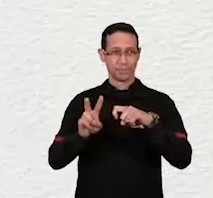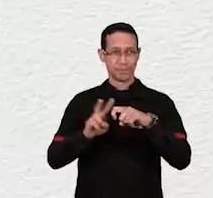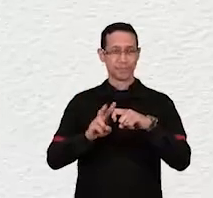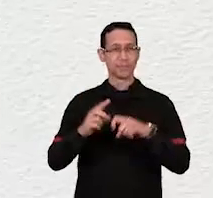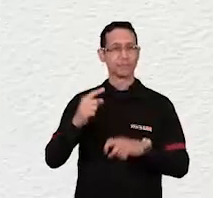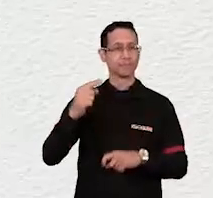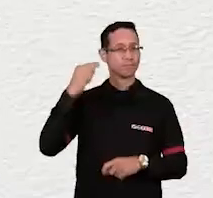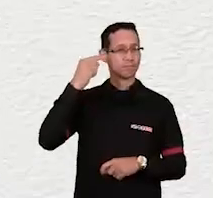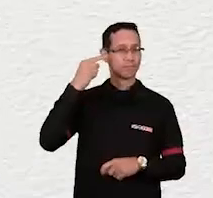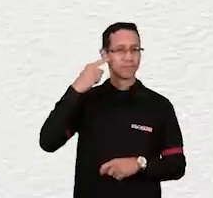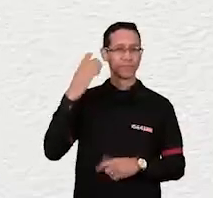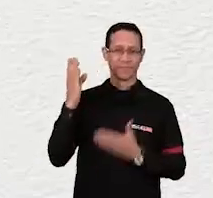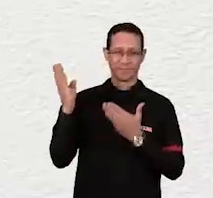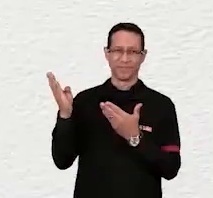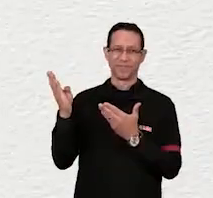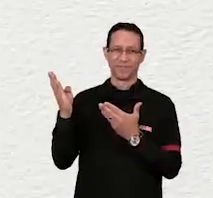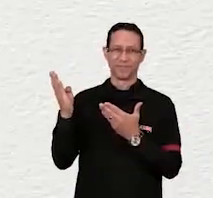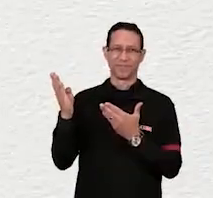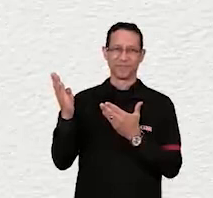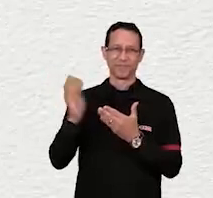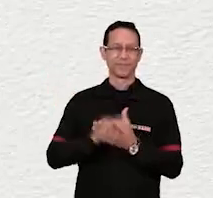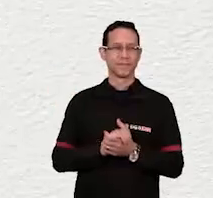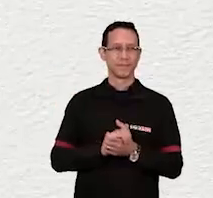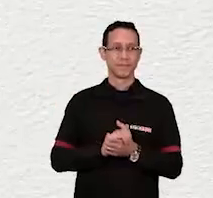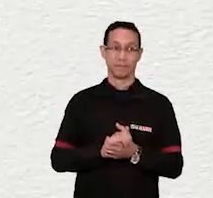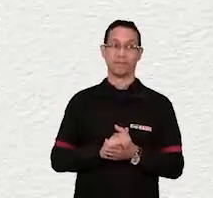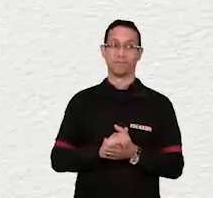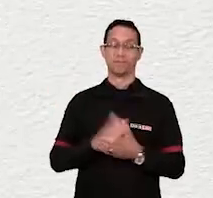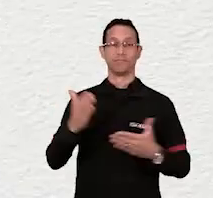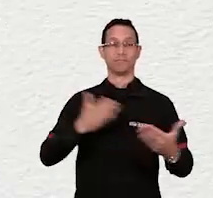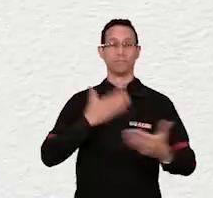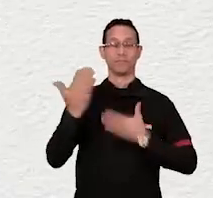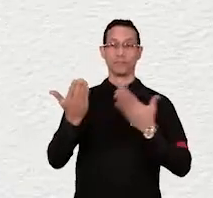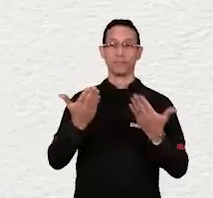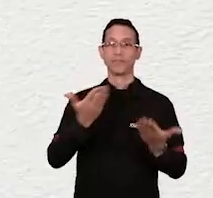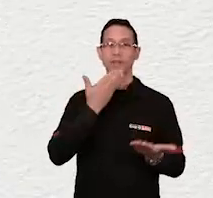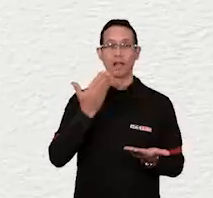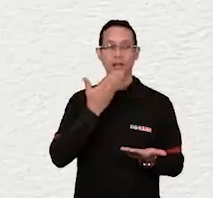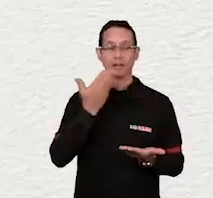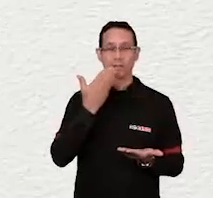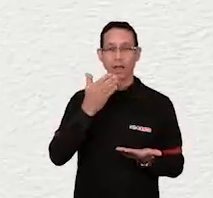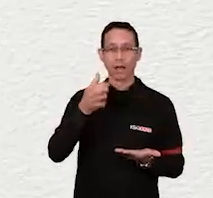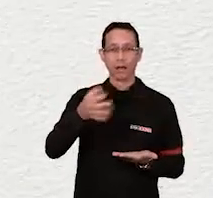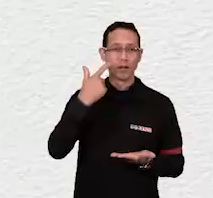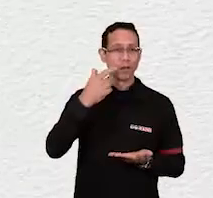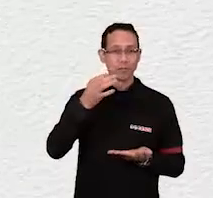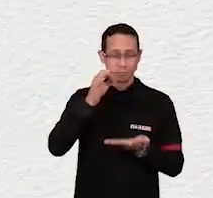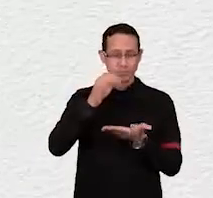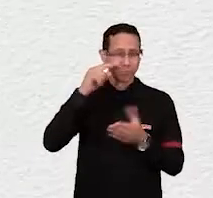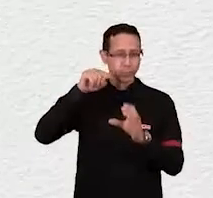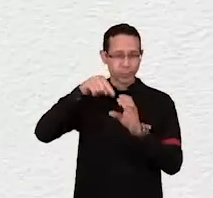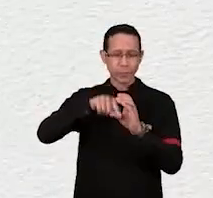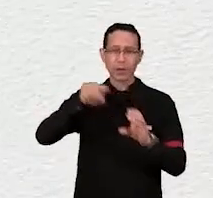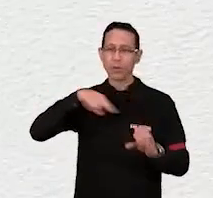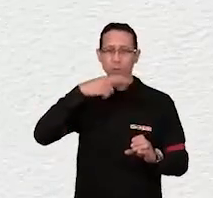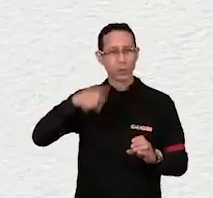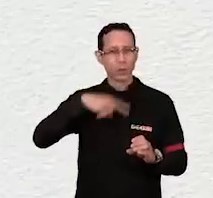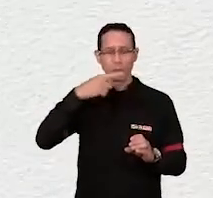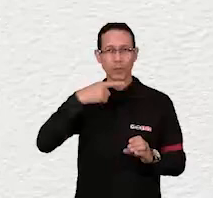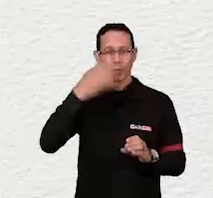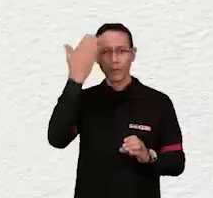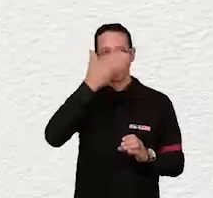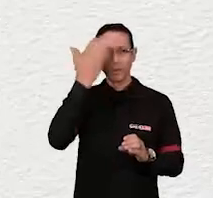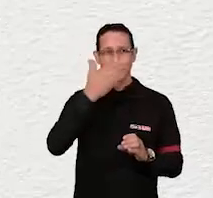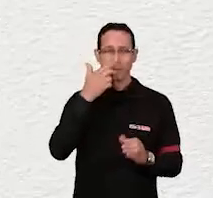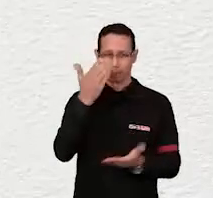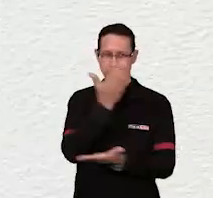pavilhão auditivo dessa forma. A gente olha e fala, meu Deus, cadê o orifício do canal vertical? Será que essa orelha